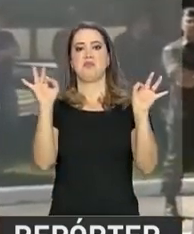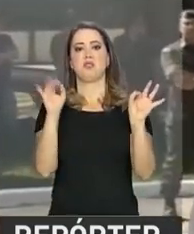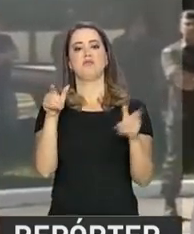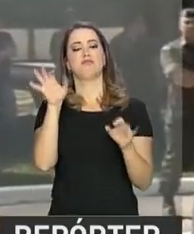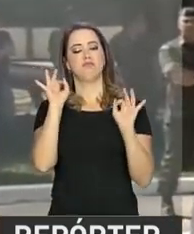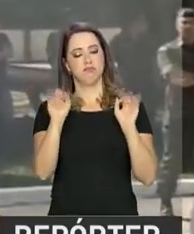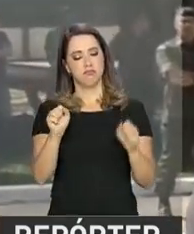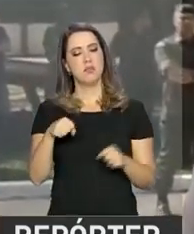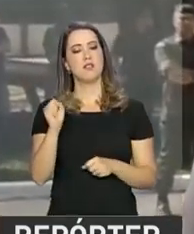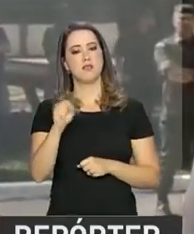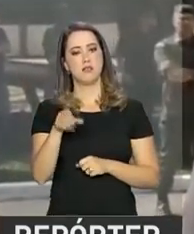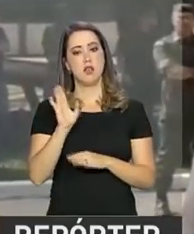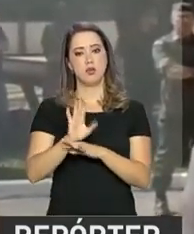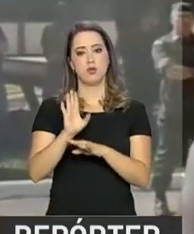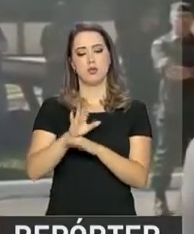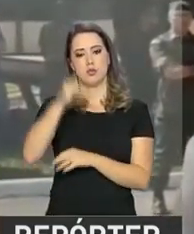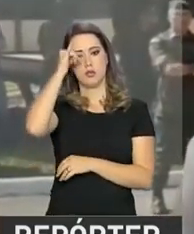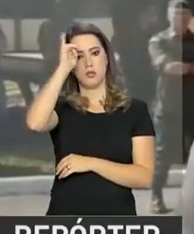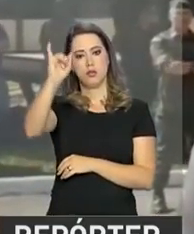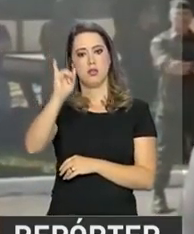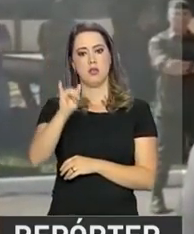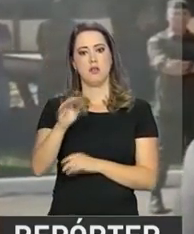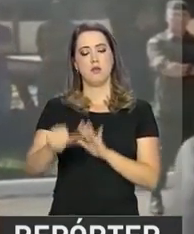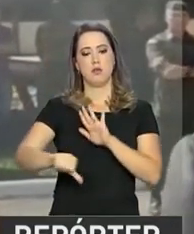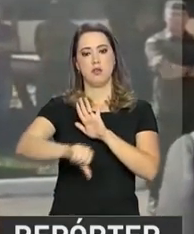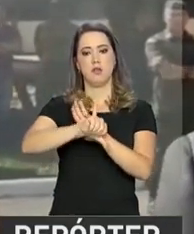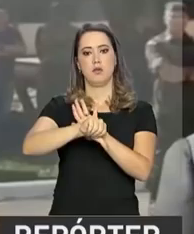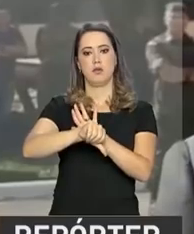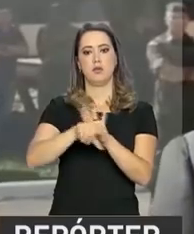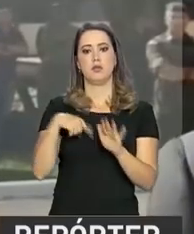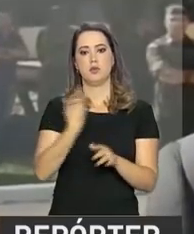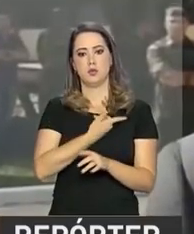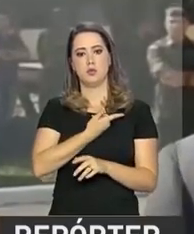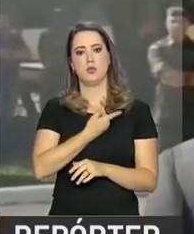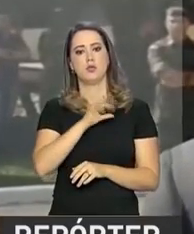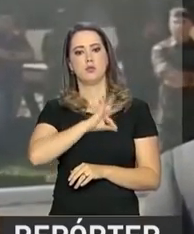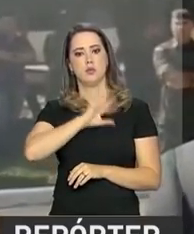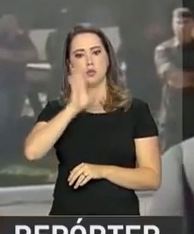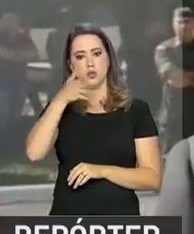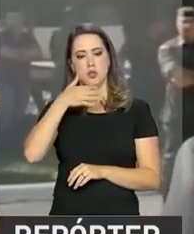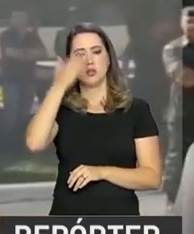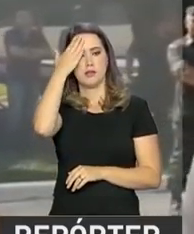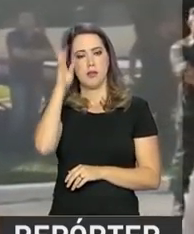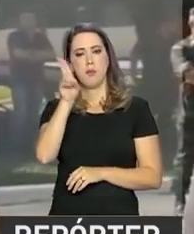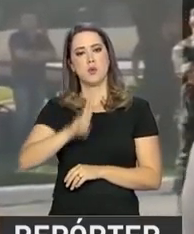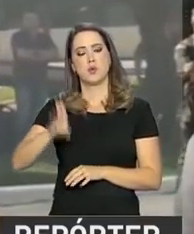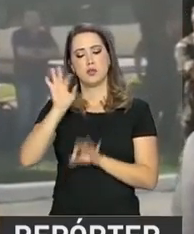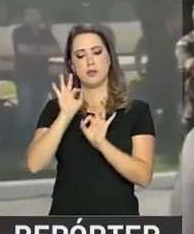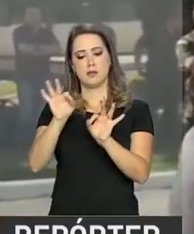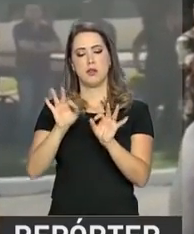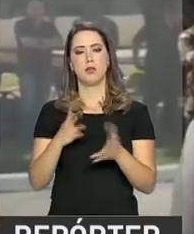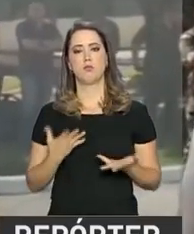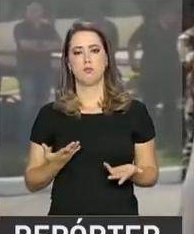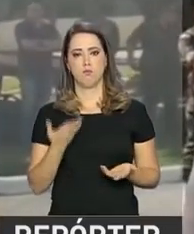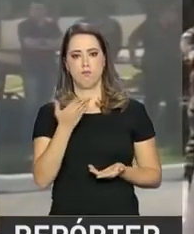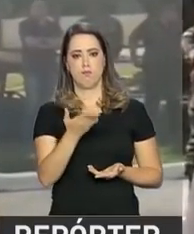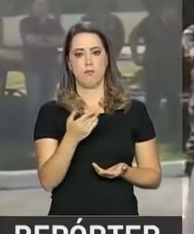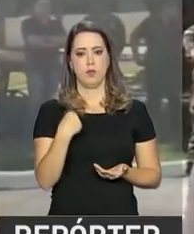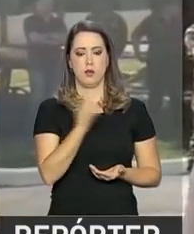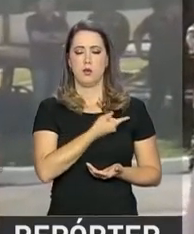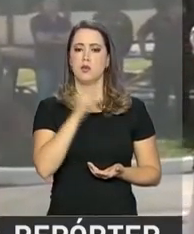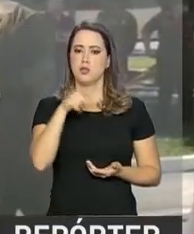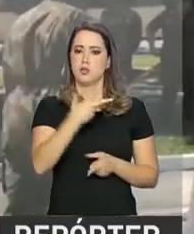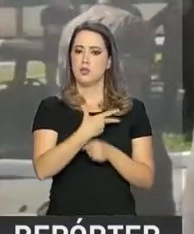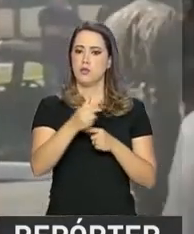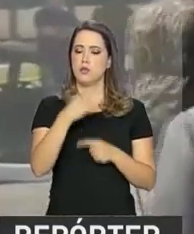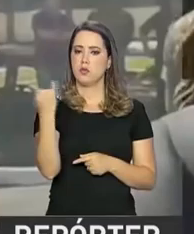com certeza ajudarão no combate à criminalidade nossos policiais já são preparados para esse tipo de armamento enfim e pra gente é uma